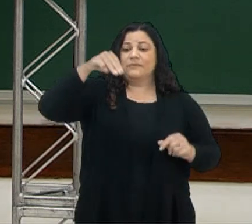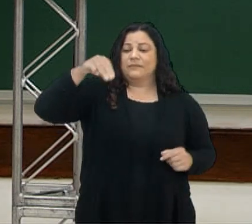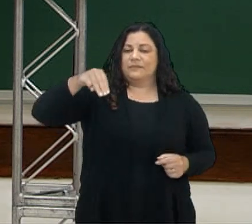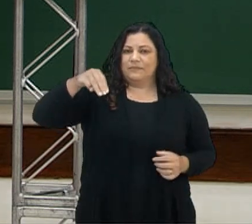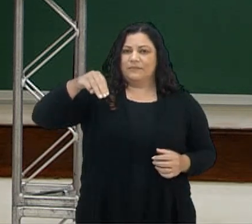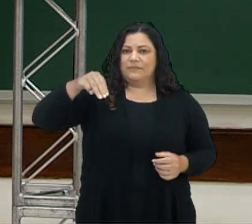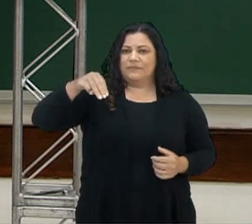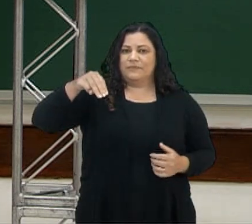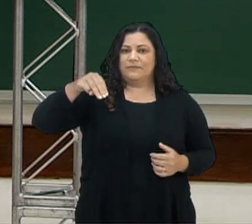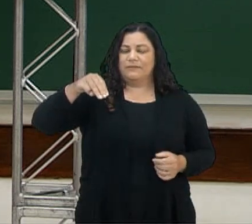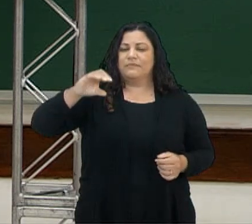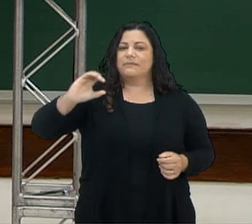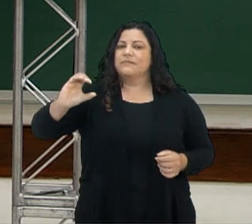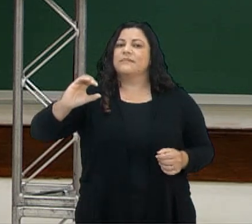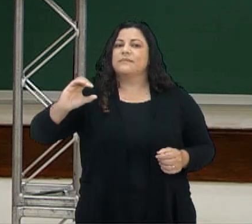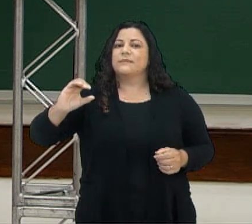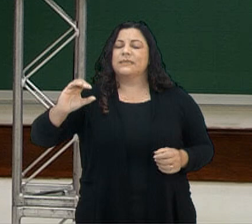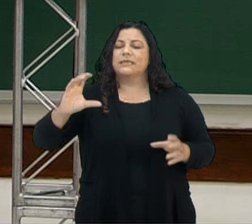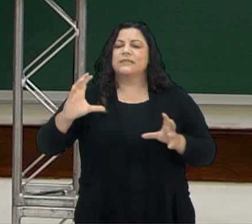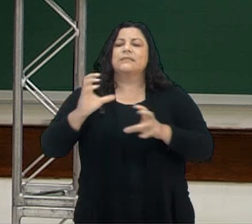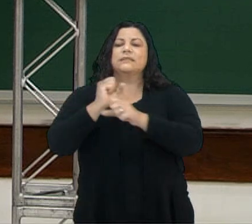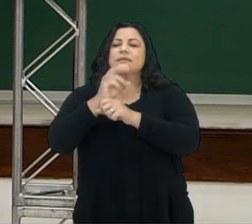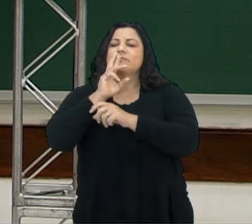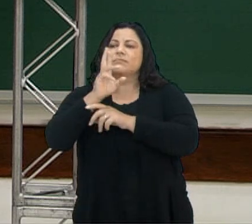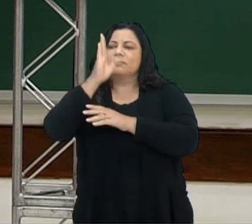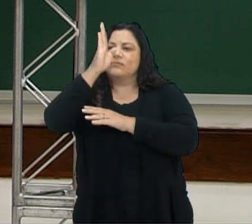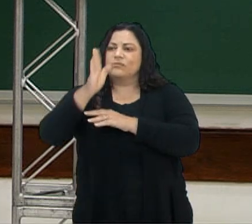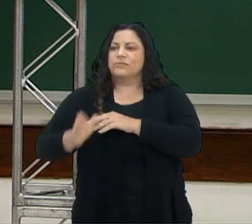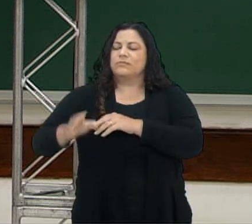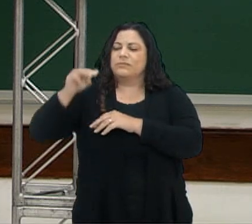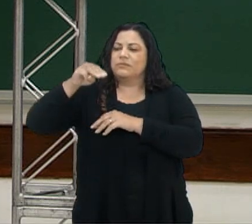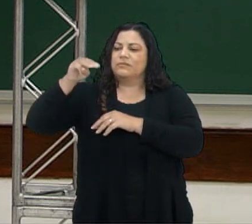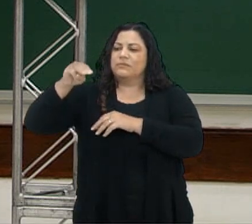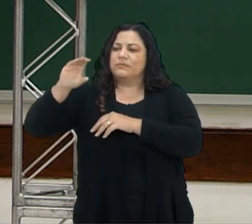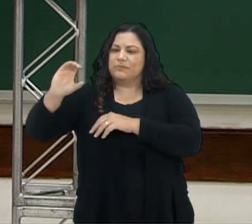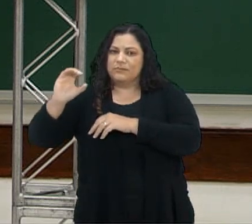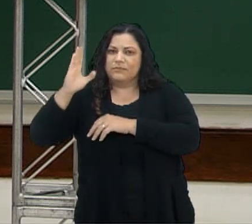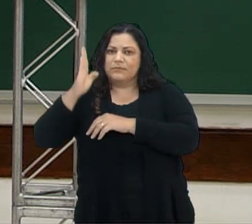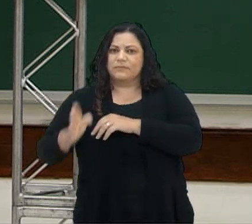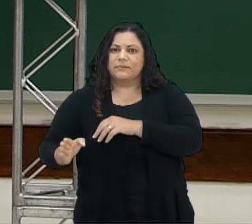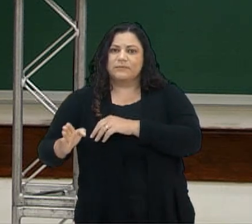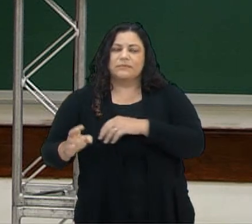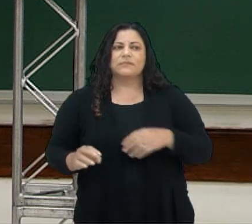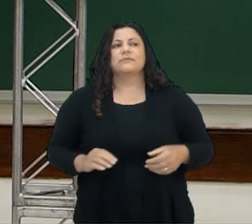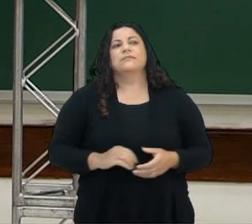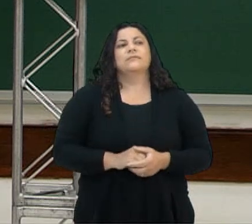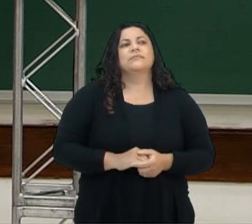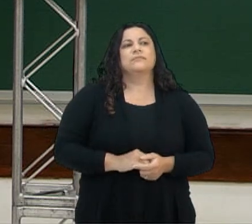tá? Entre o 4 e o que está aqui embaixo do 25, que é o 1.